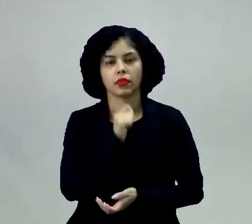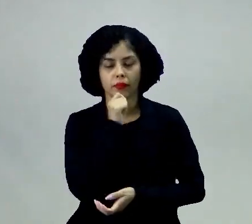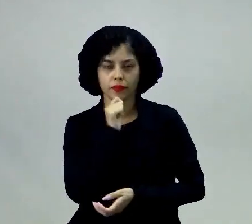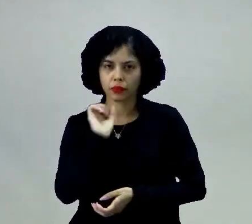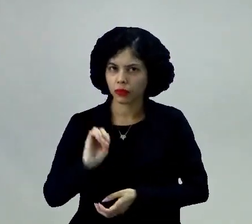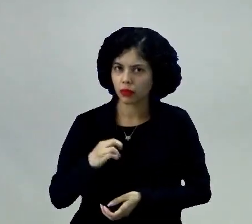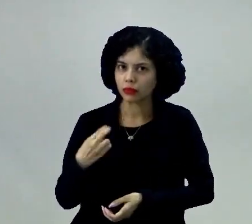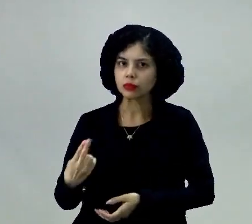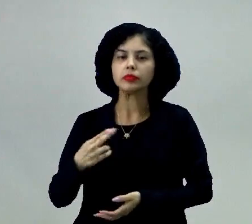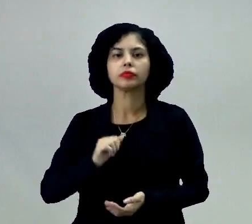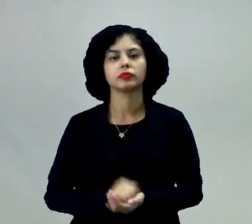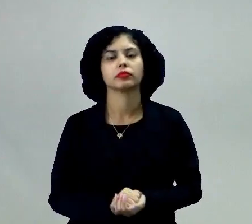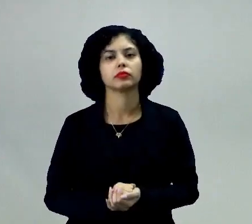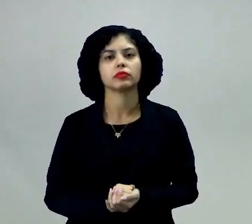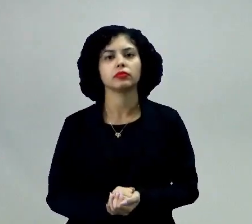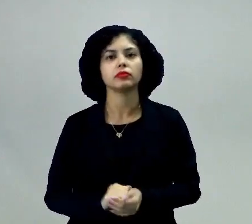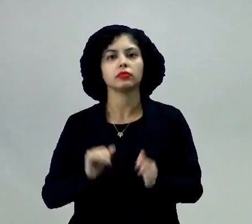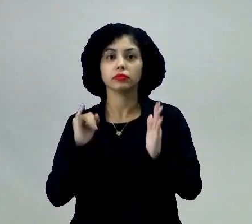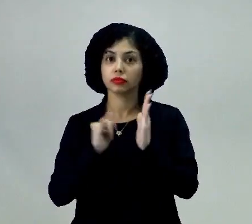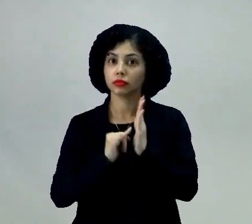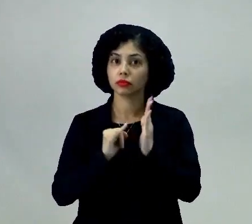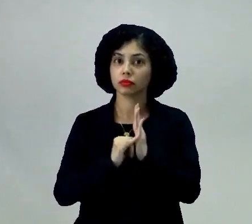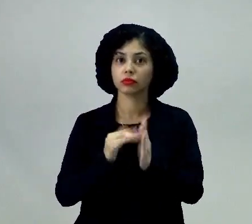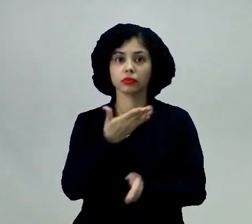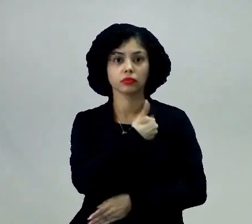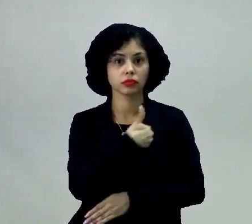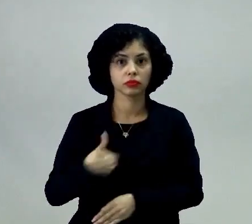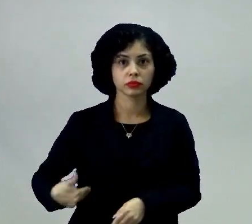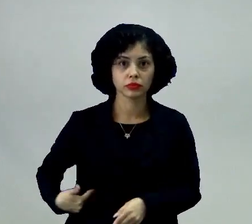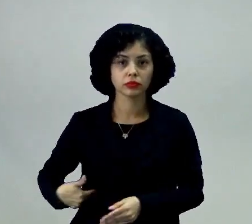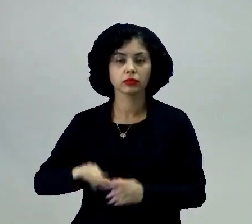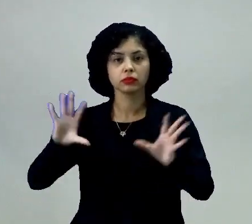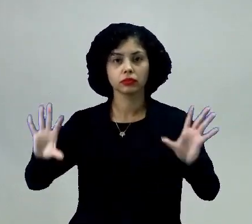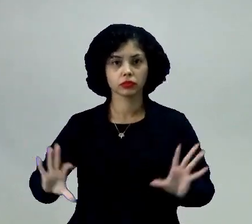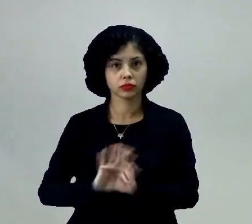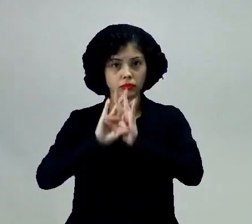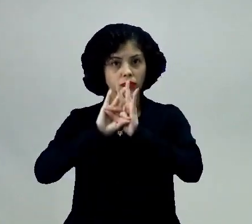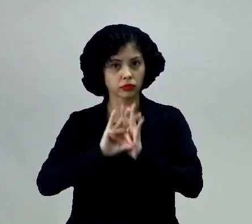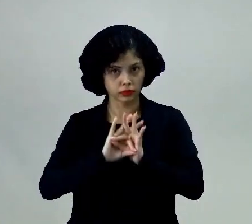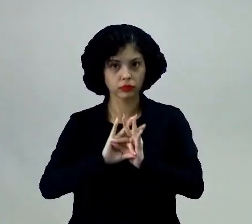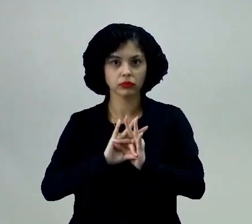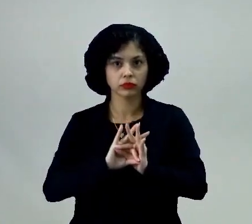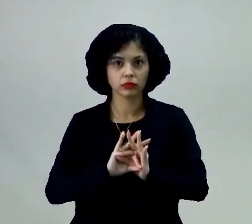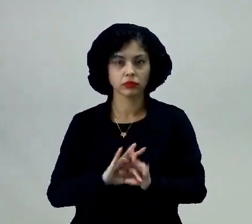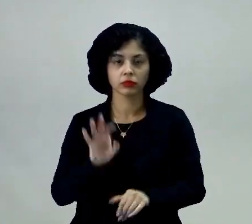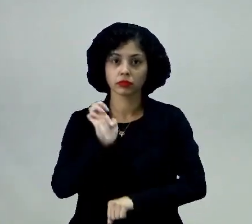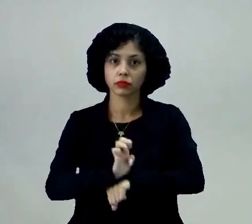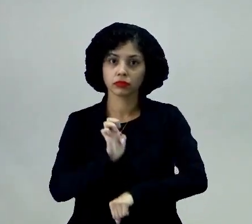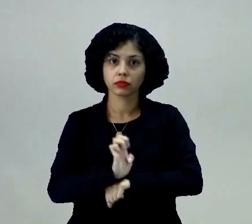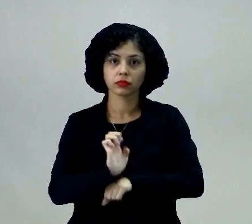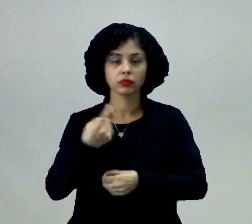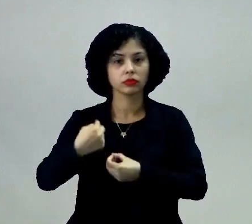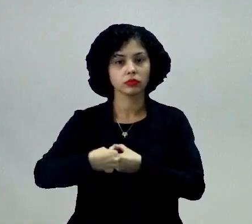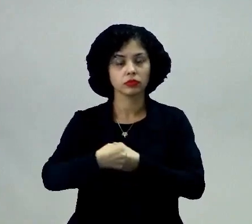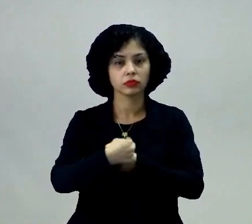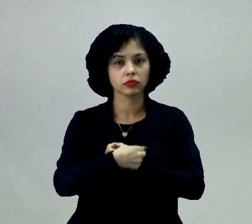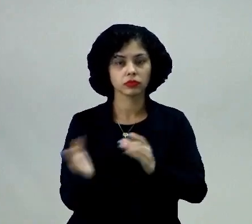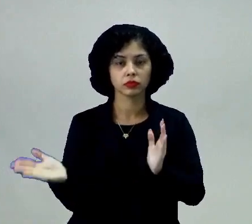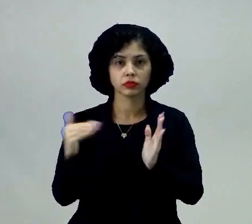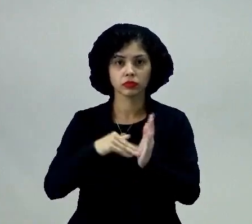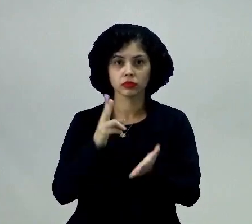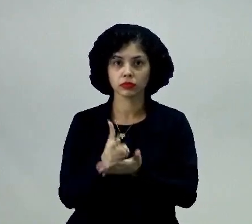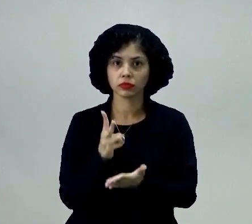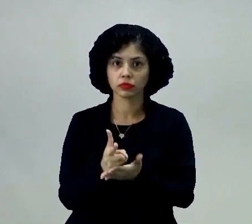seja, não são instituições públicas que estejam ligadas ao poder público estadual, municipal ou